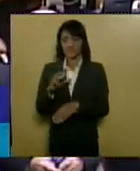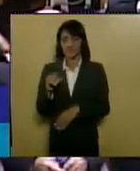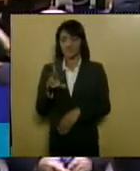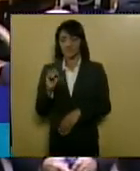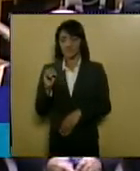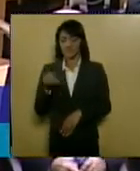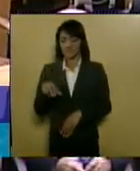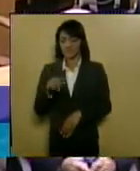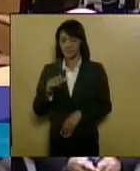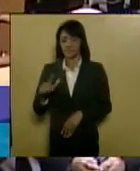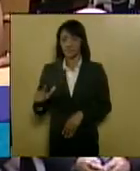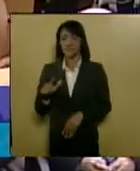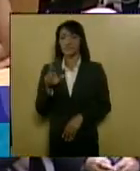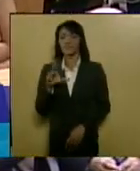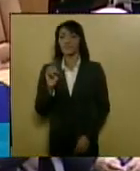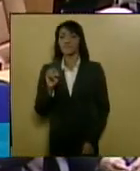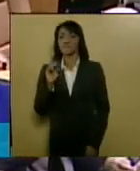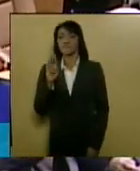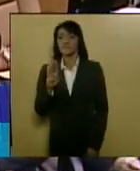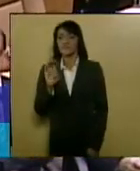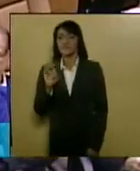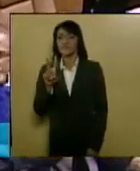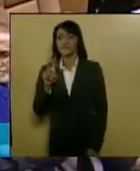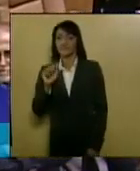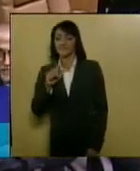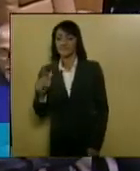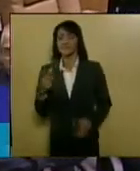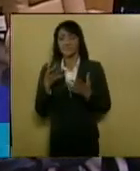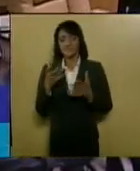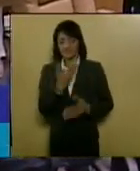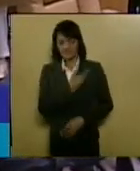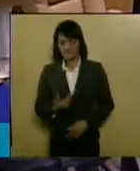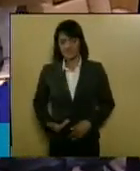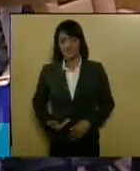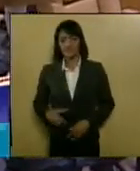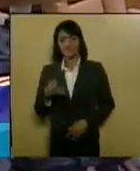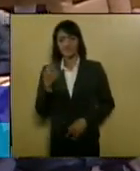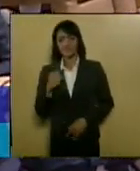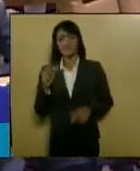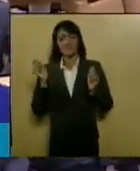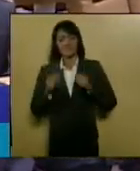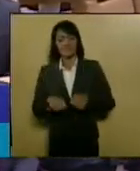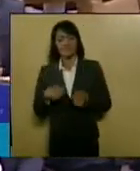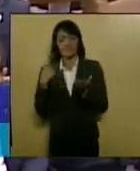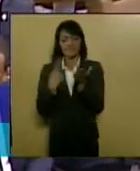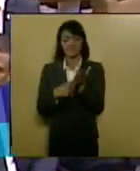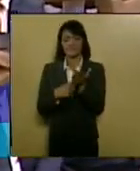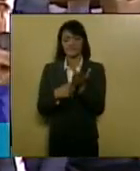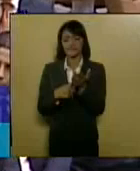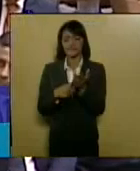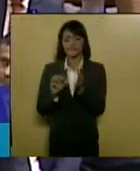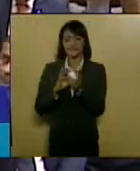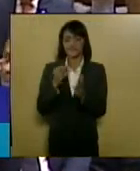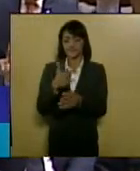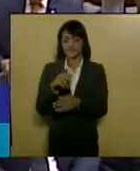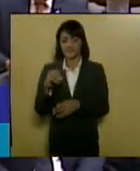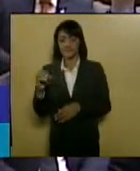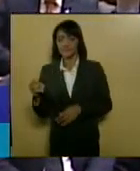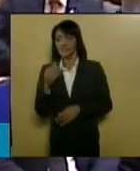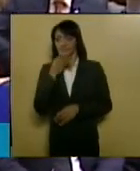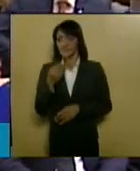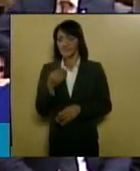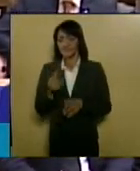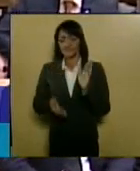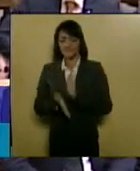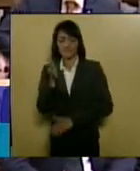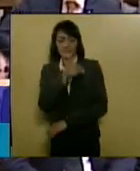Val. Eu queria muito que o governo do estado de Sergipe fizesse um convênio para que aqueles 200 homens do exército que foram para o Rio de